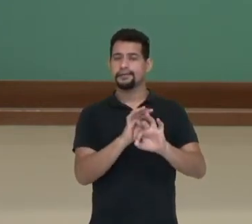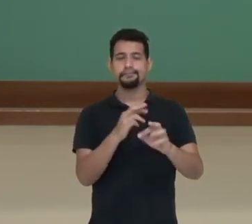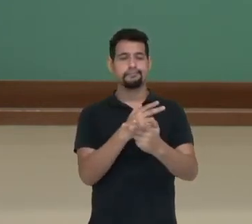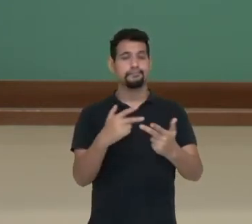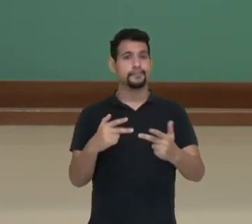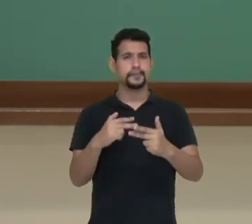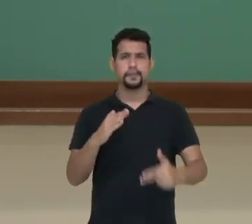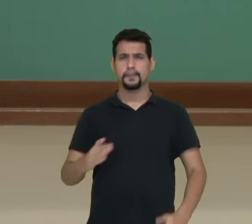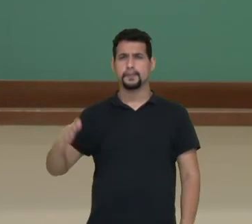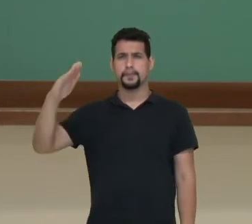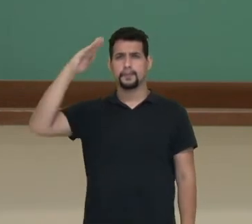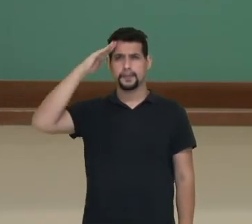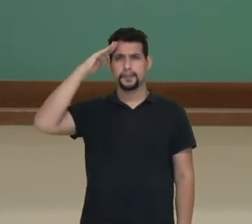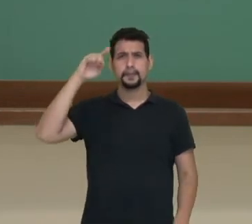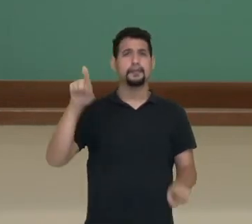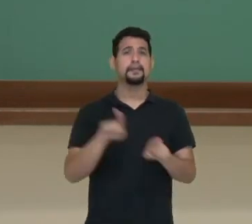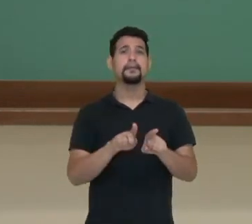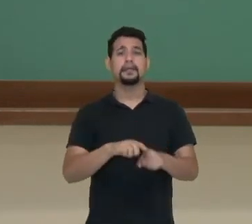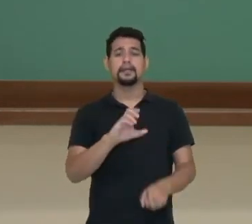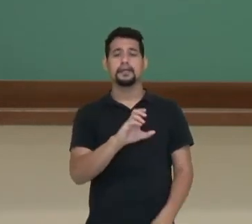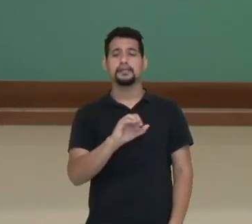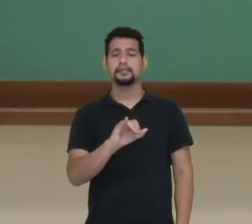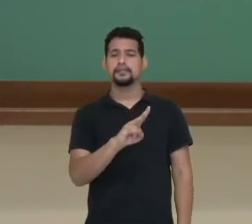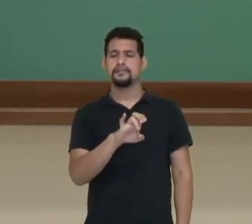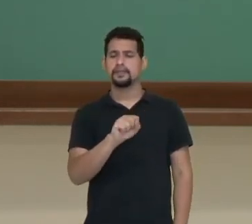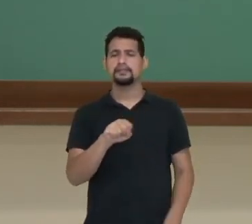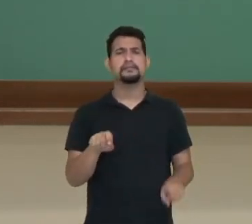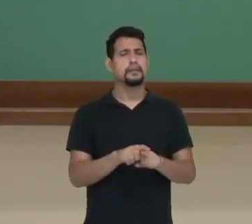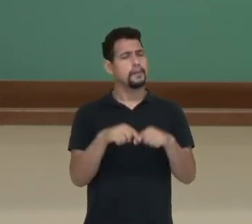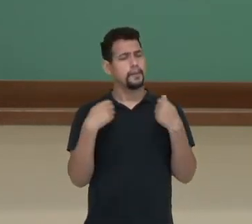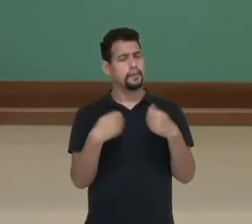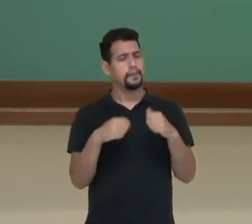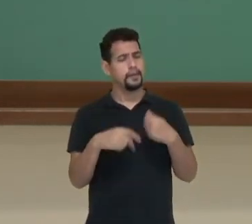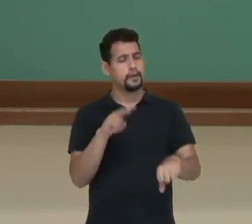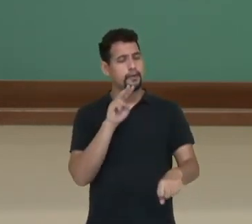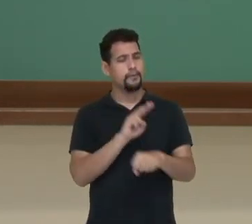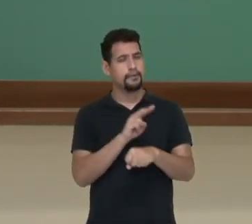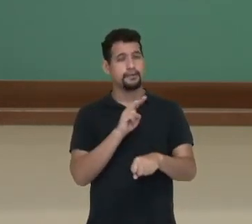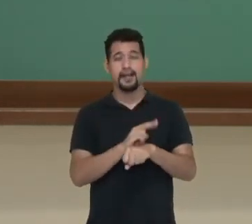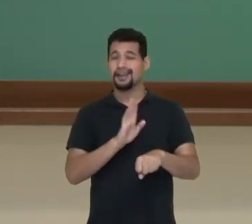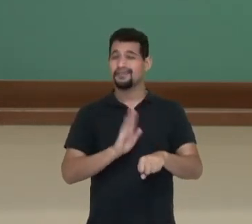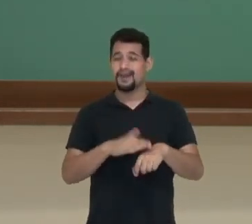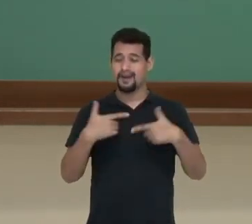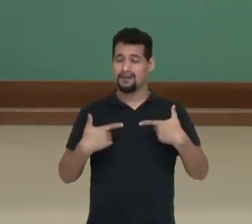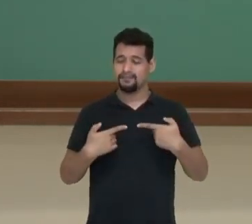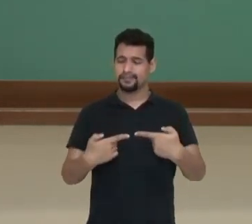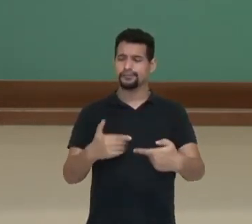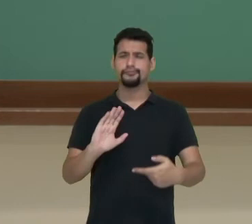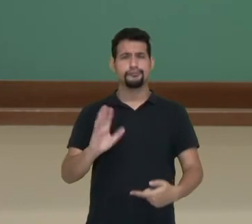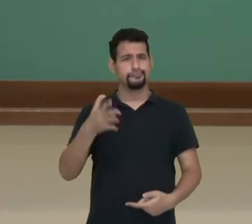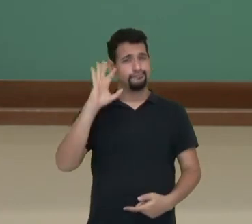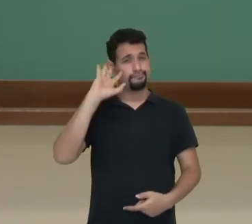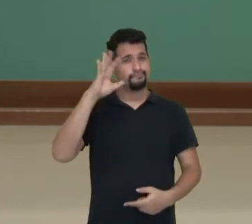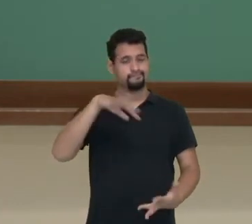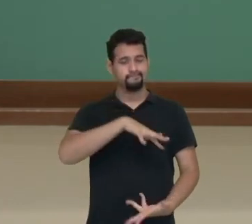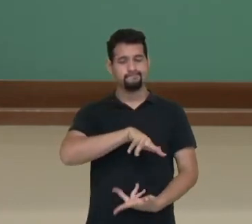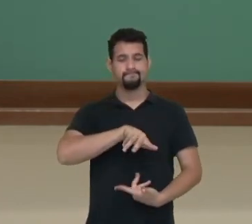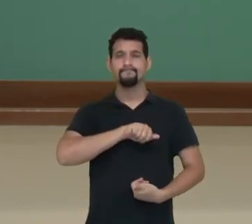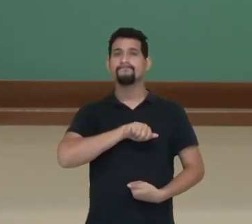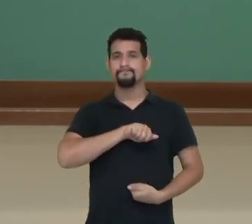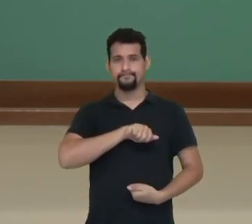recursos militares e civis necessários aí para o combate da maior guerra que já houve no planeta